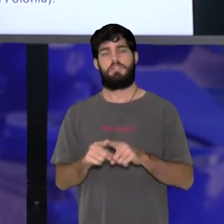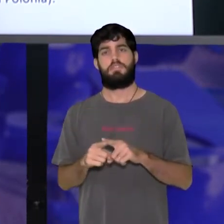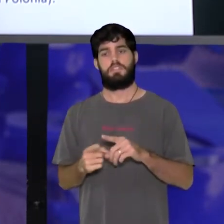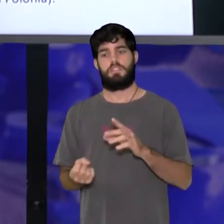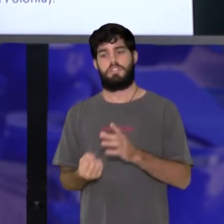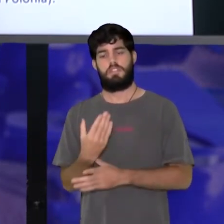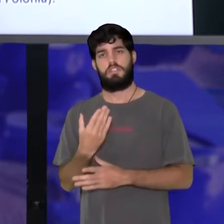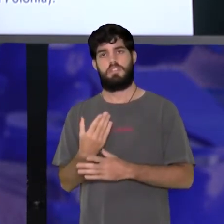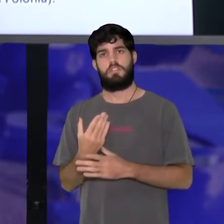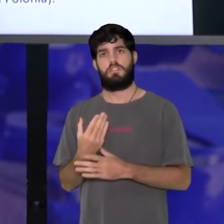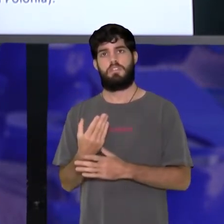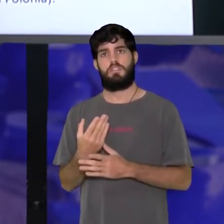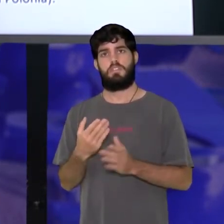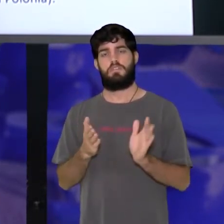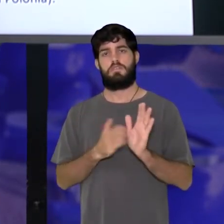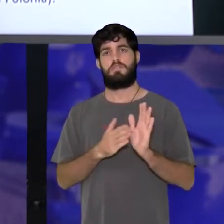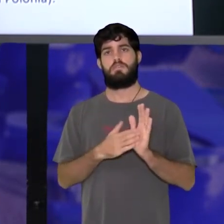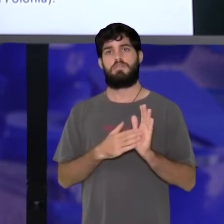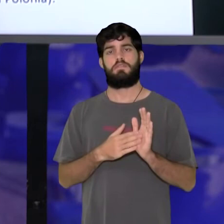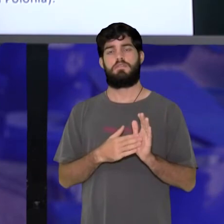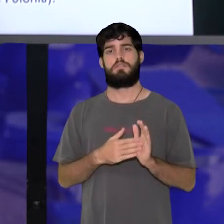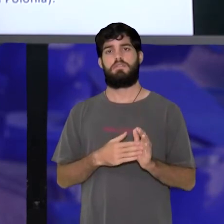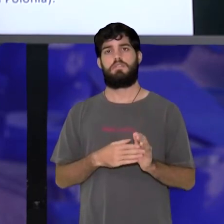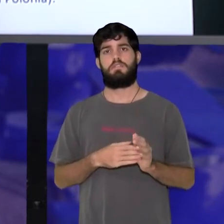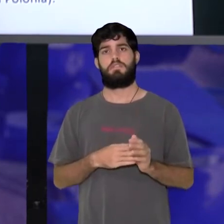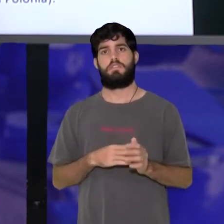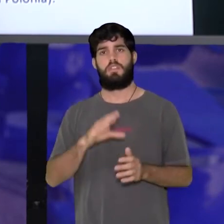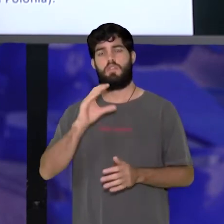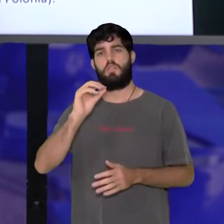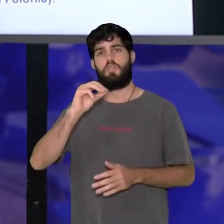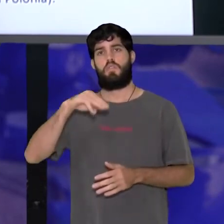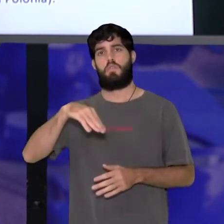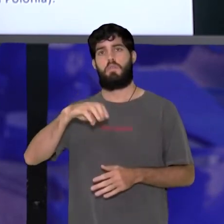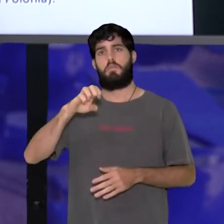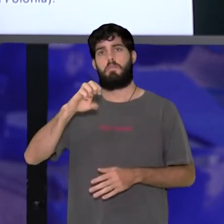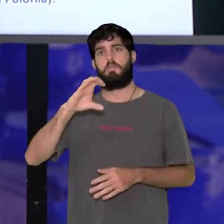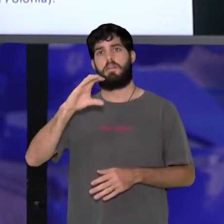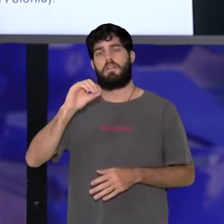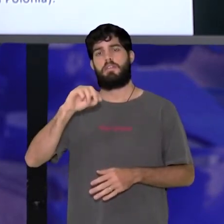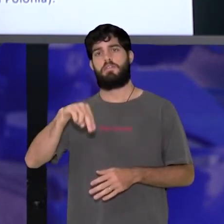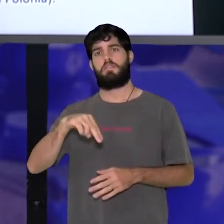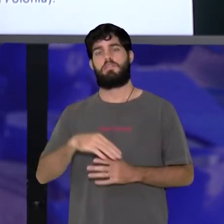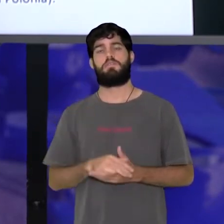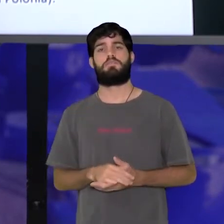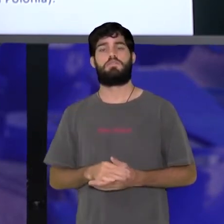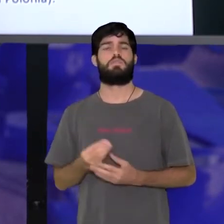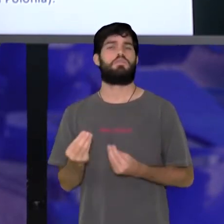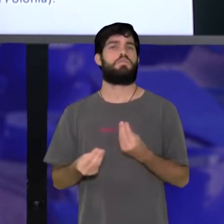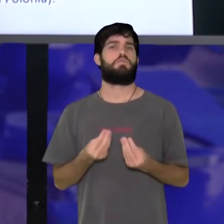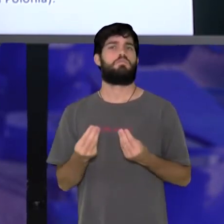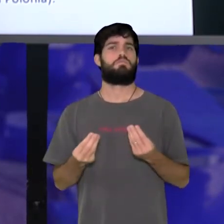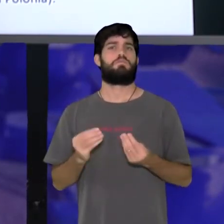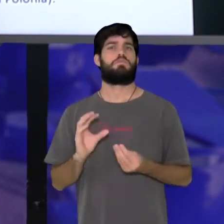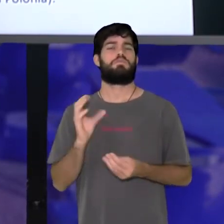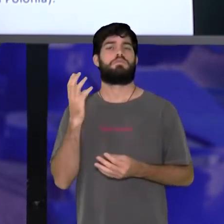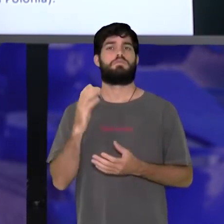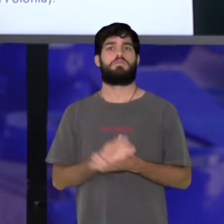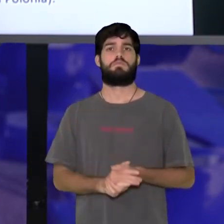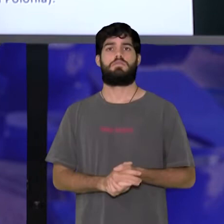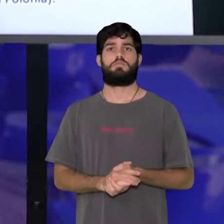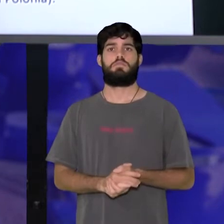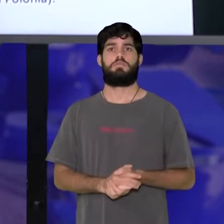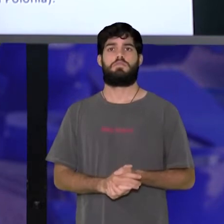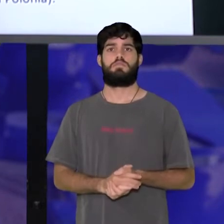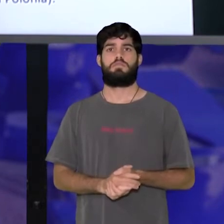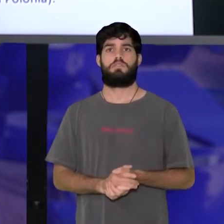ajuda econômica para o seu bloco econômico, chamado Comecon, né? Então, como é que funcionava? A União Soviética não tinha tanto